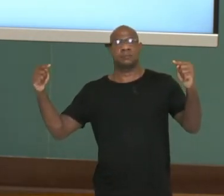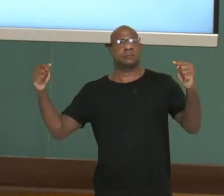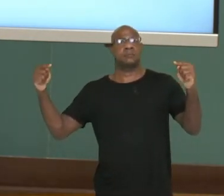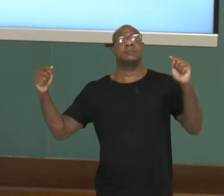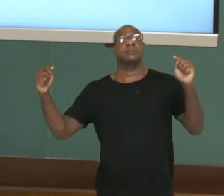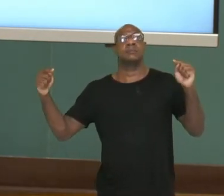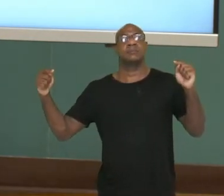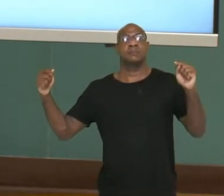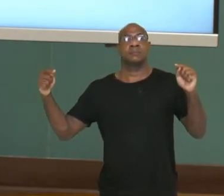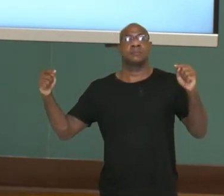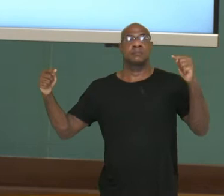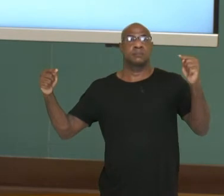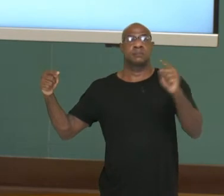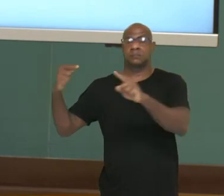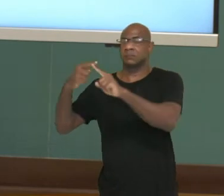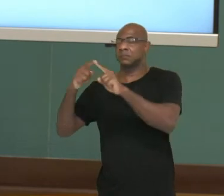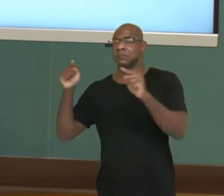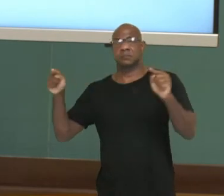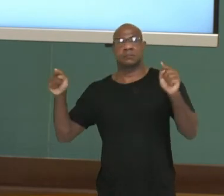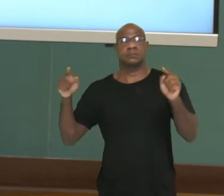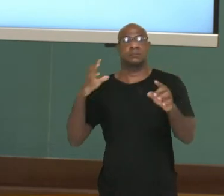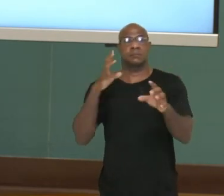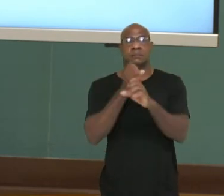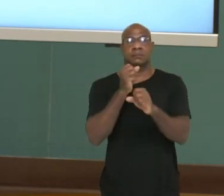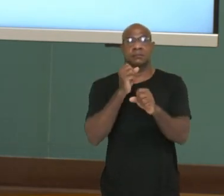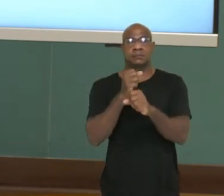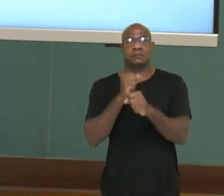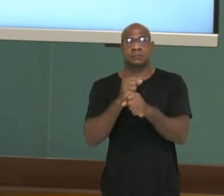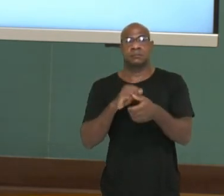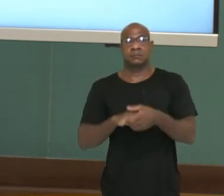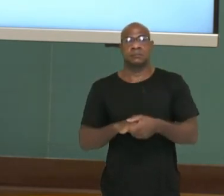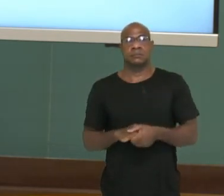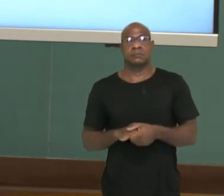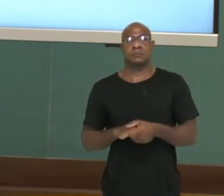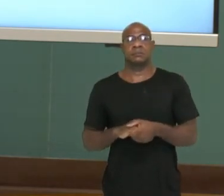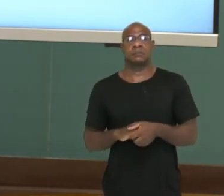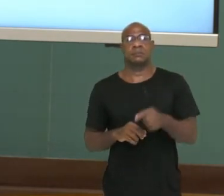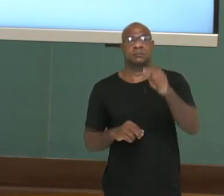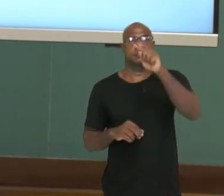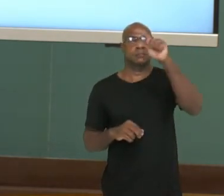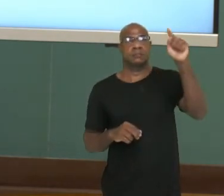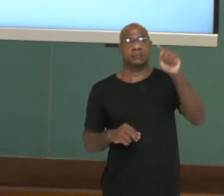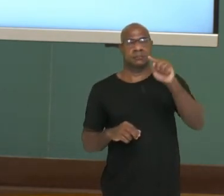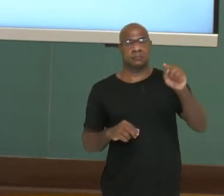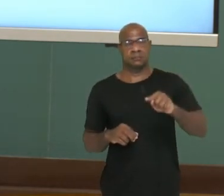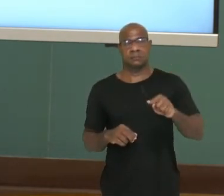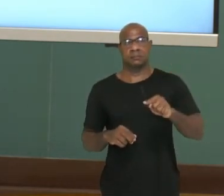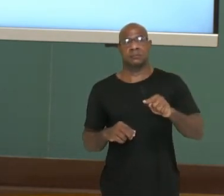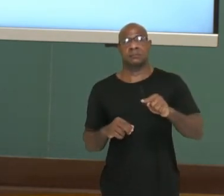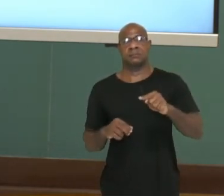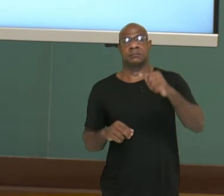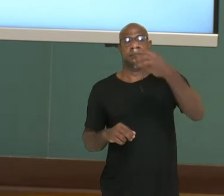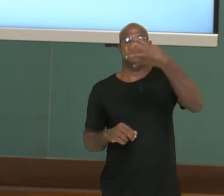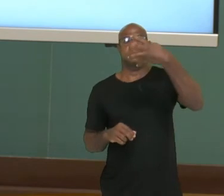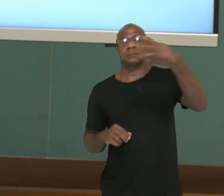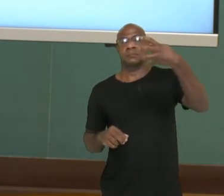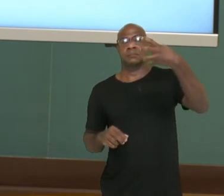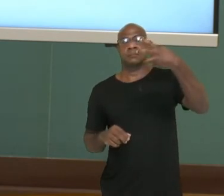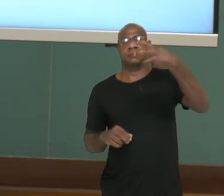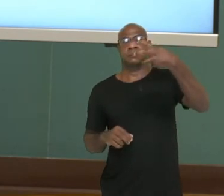ser a somatória dos épsilons, ou seja, das forças eletromotrizes de cada